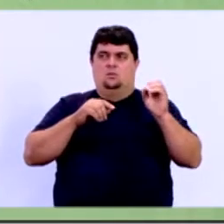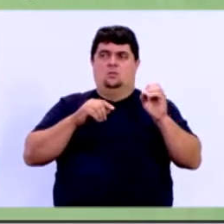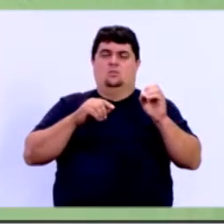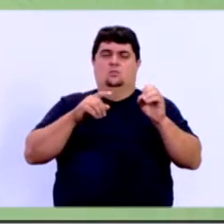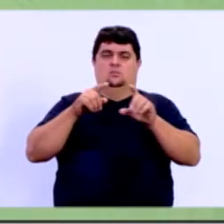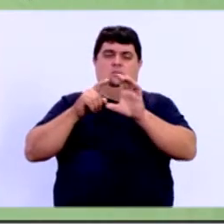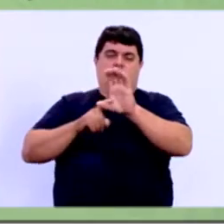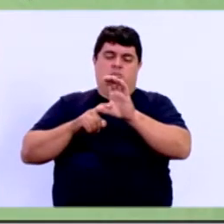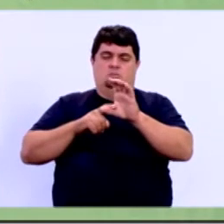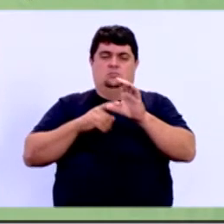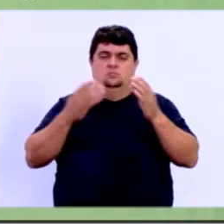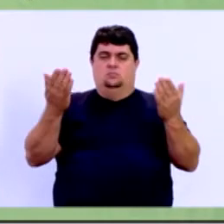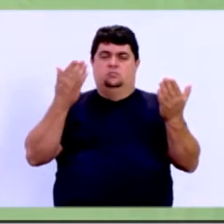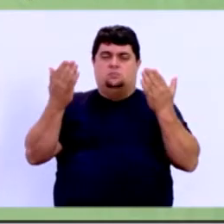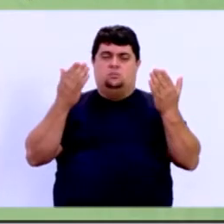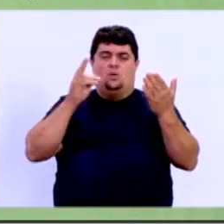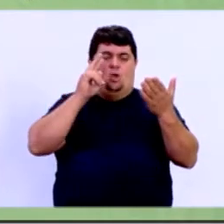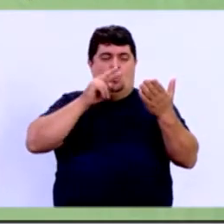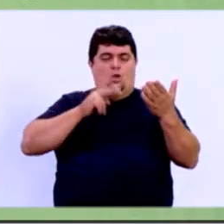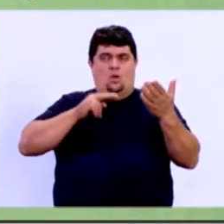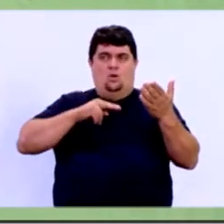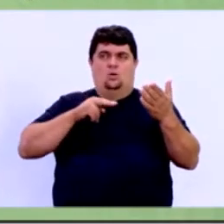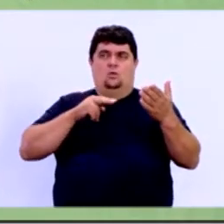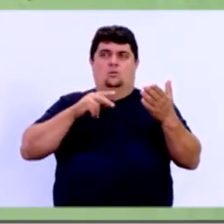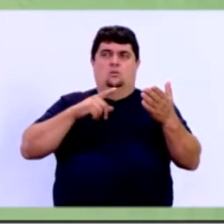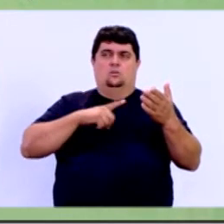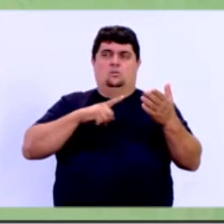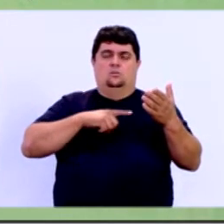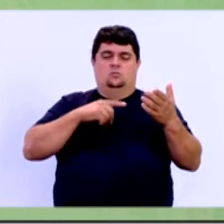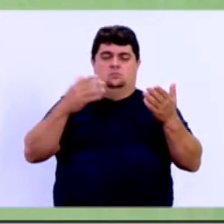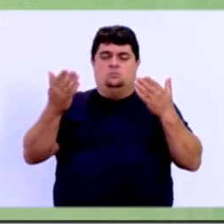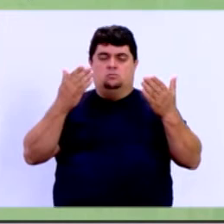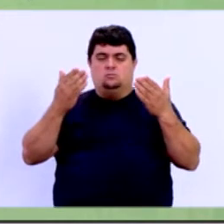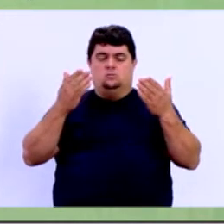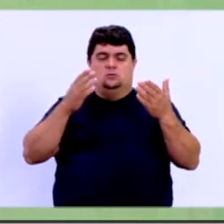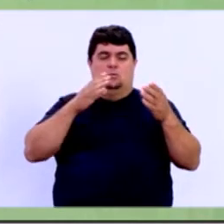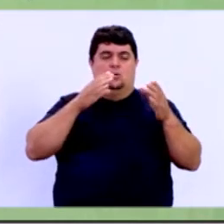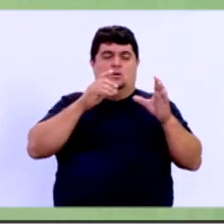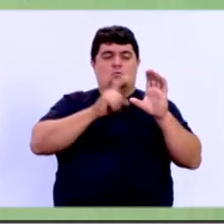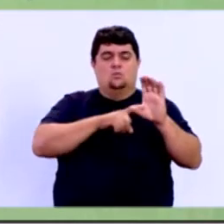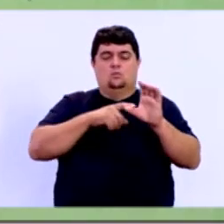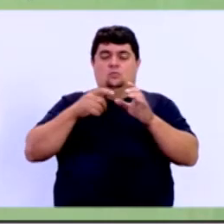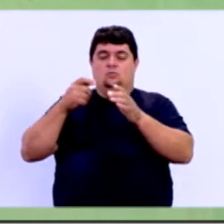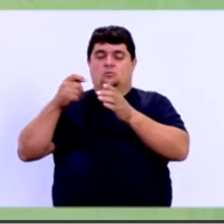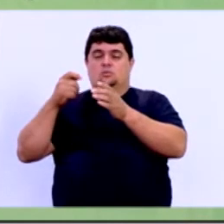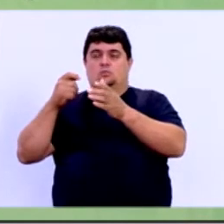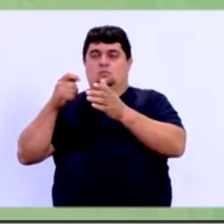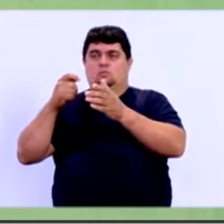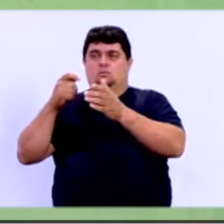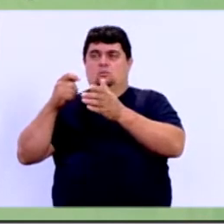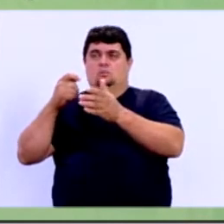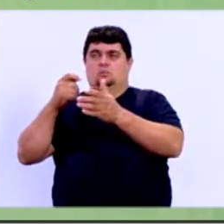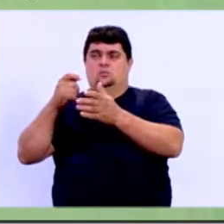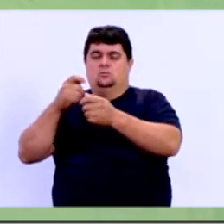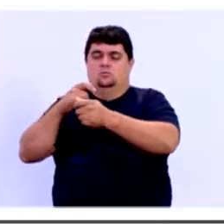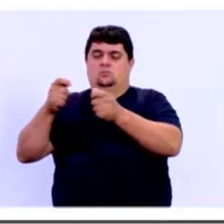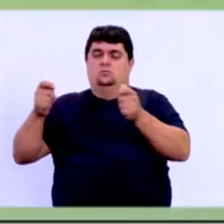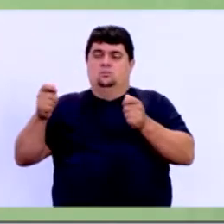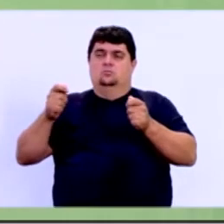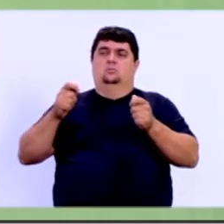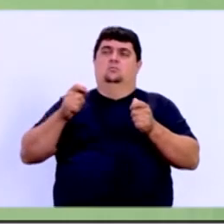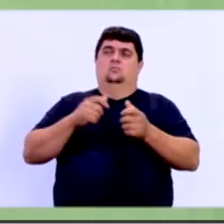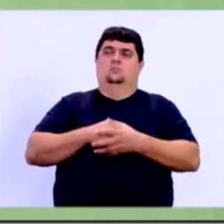de despesas. Deem uma olhada o que nós temos aqui de custo, o que nós temos de despesa. Esse quadro é exemplificativo,